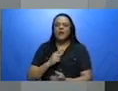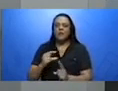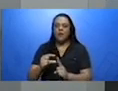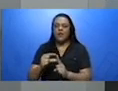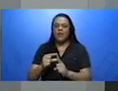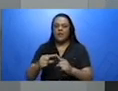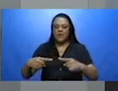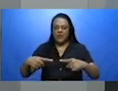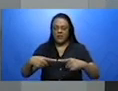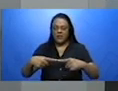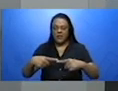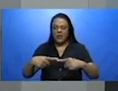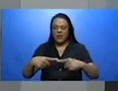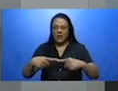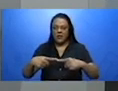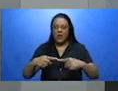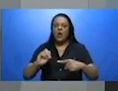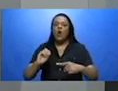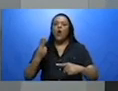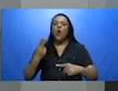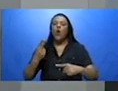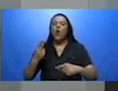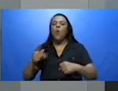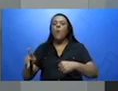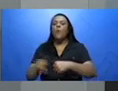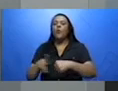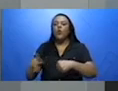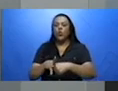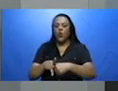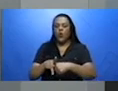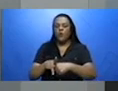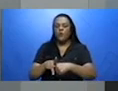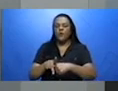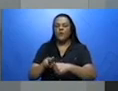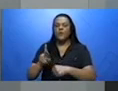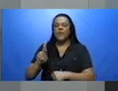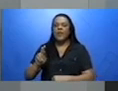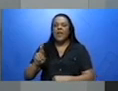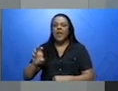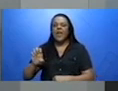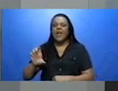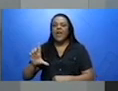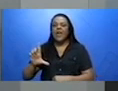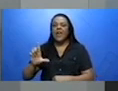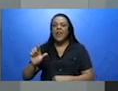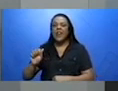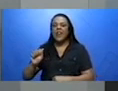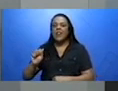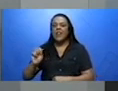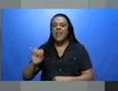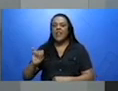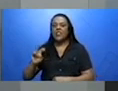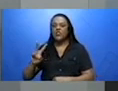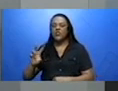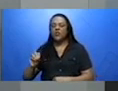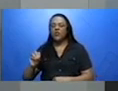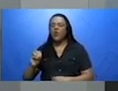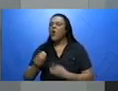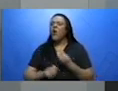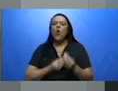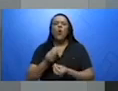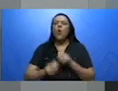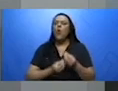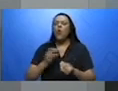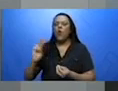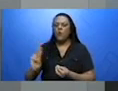relativo. Outra maneira de acrescentar esse tipo de oração ao período é por meio do verbo em uma